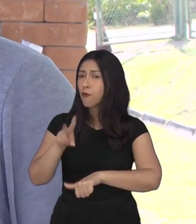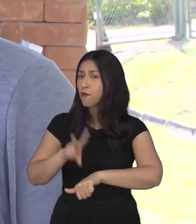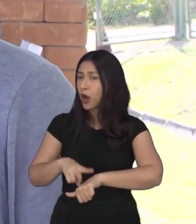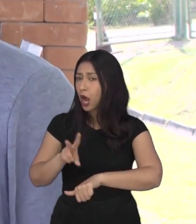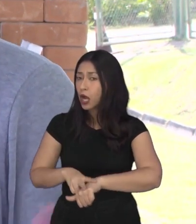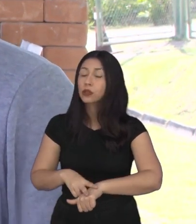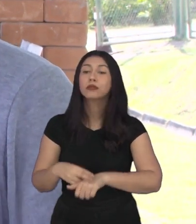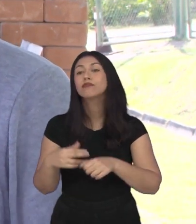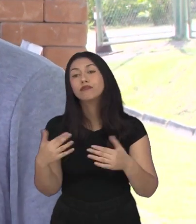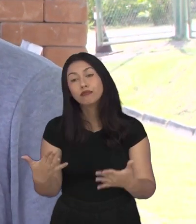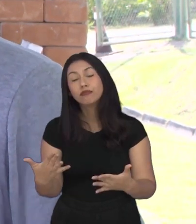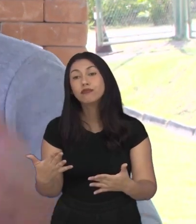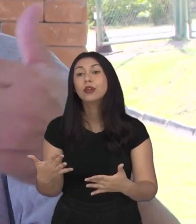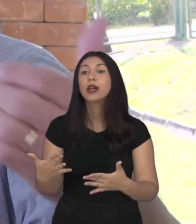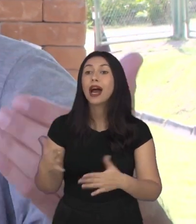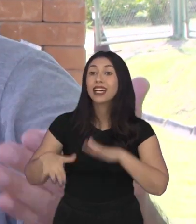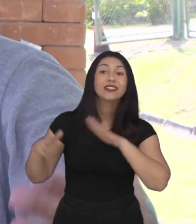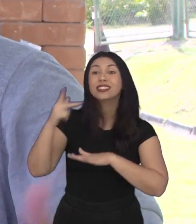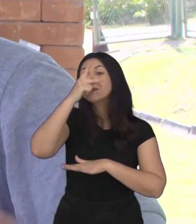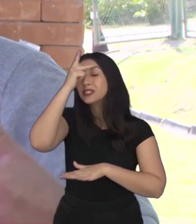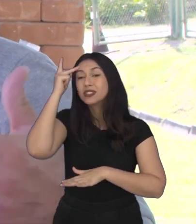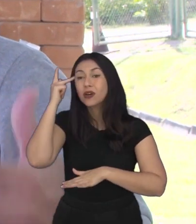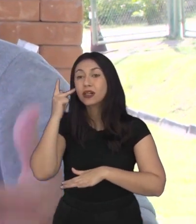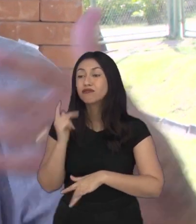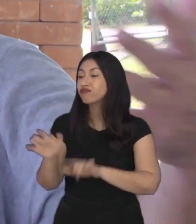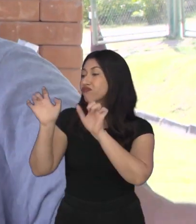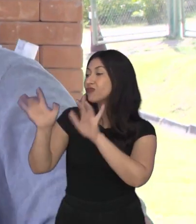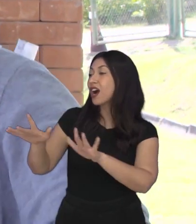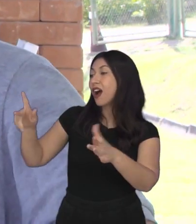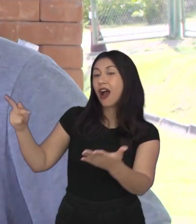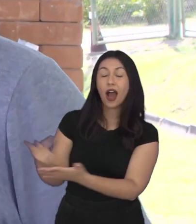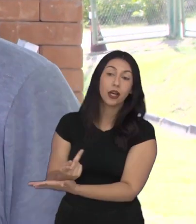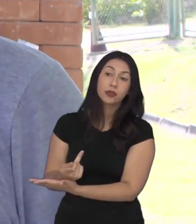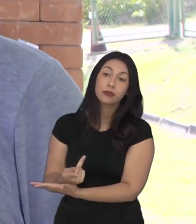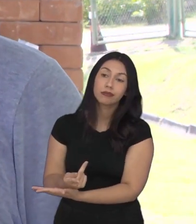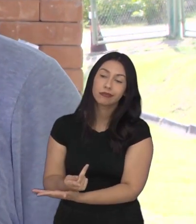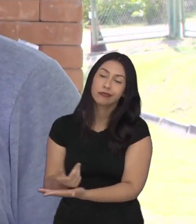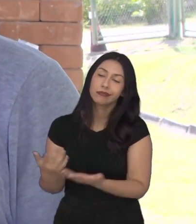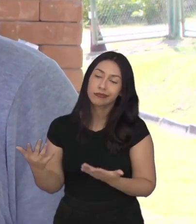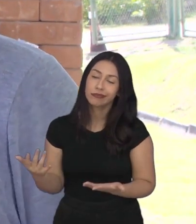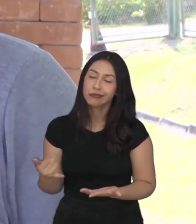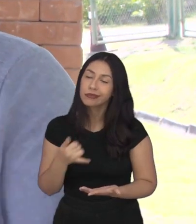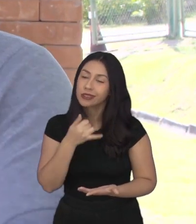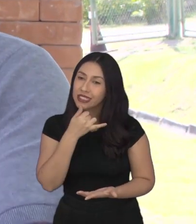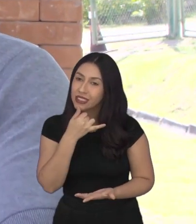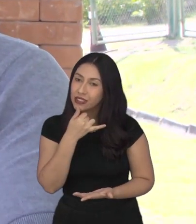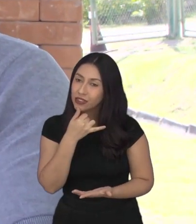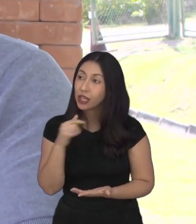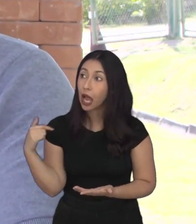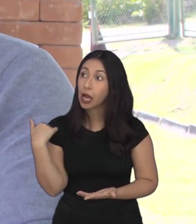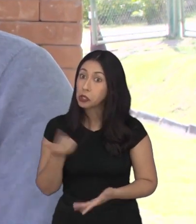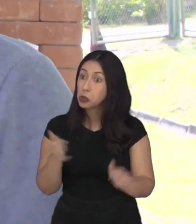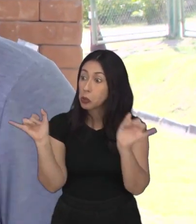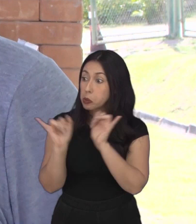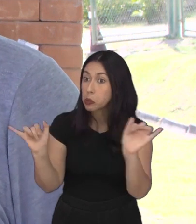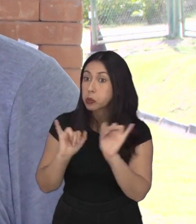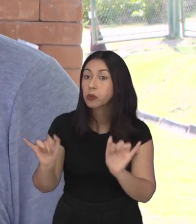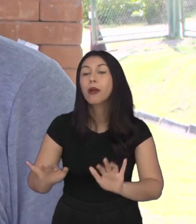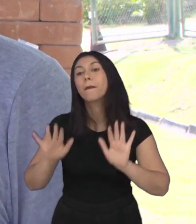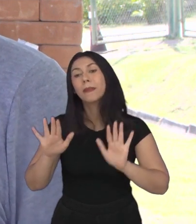Fala que é irmão, meu primo Jorginho aqui, né? A gente fala aqui, Thiago, que não deu para vir, né? Garra, dedicação, vontade em